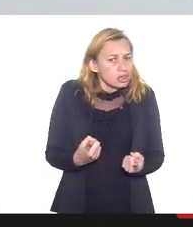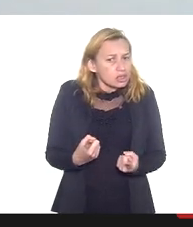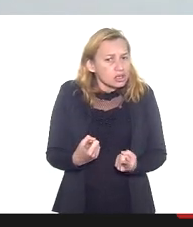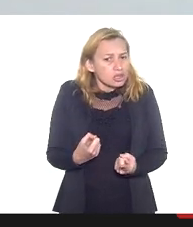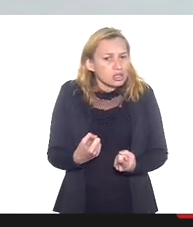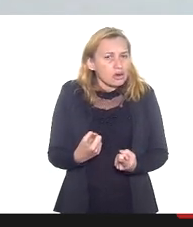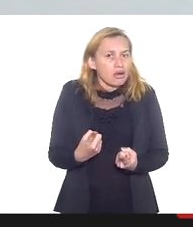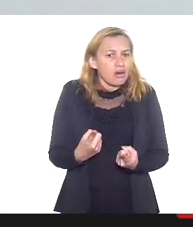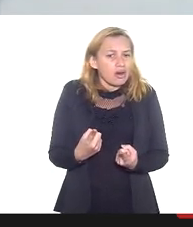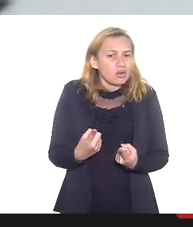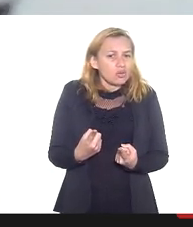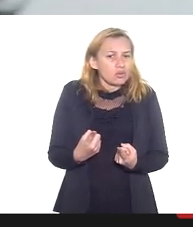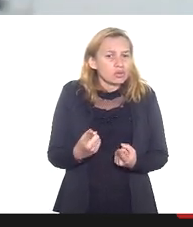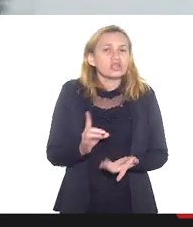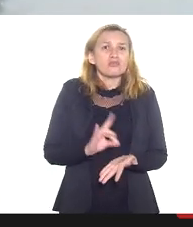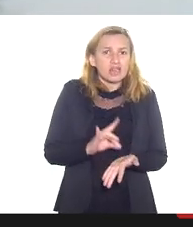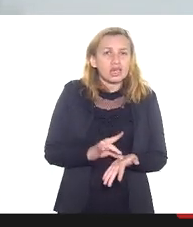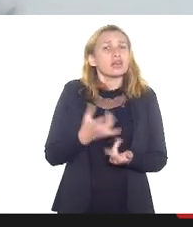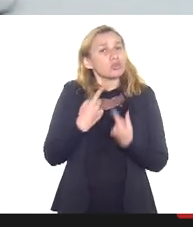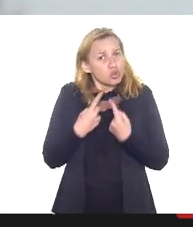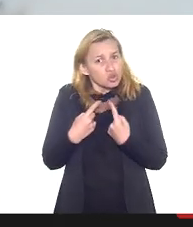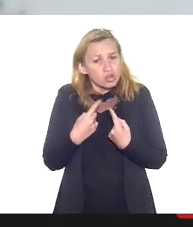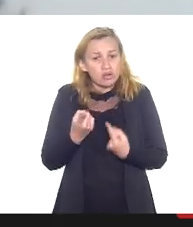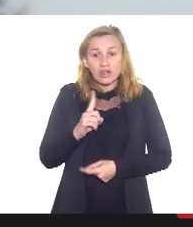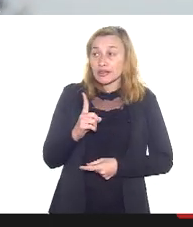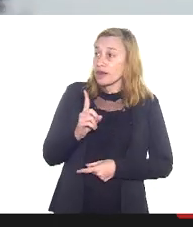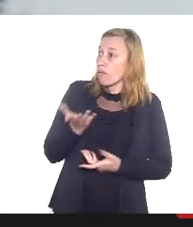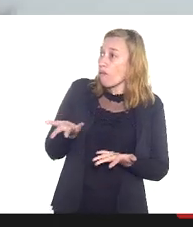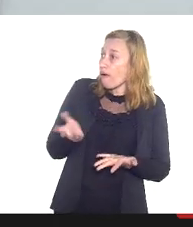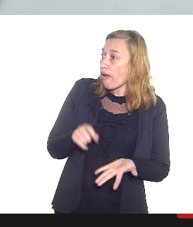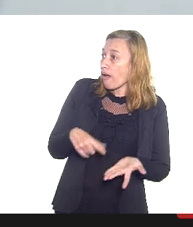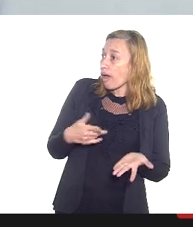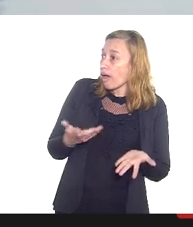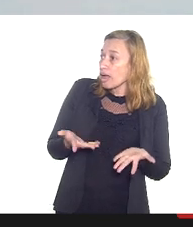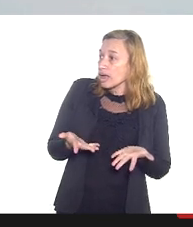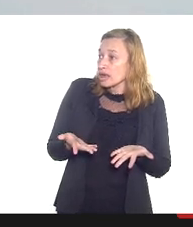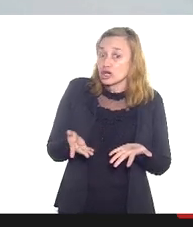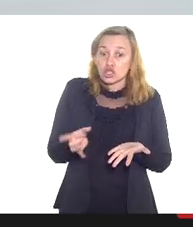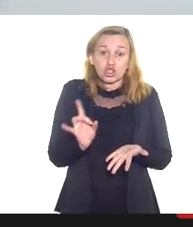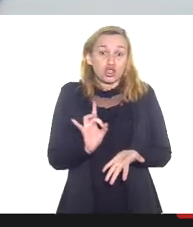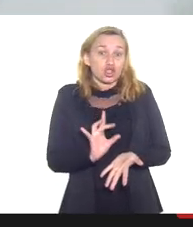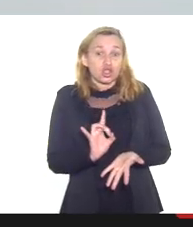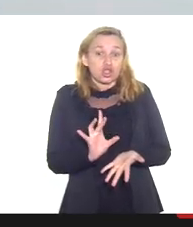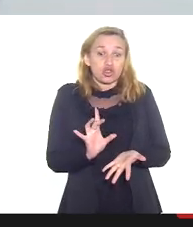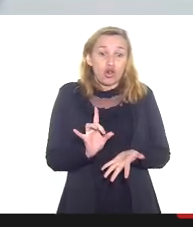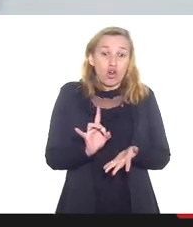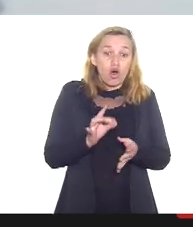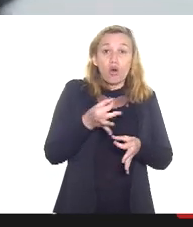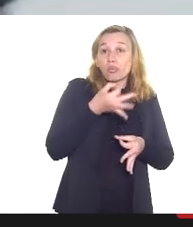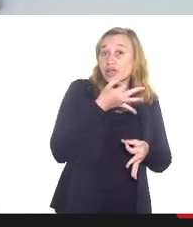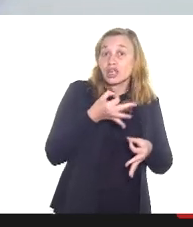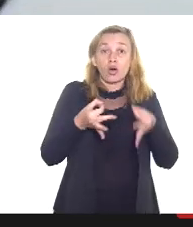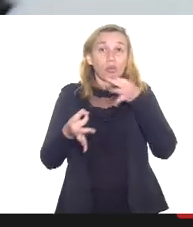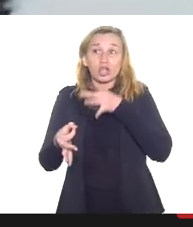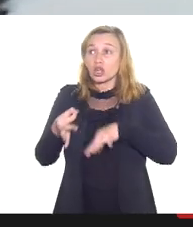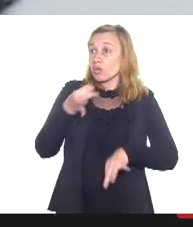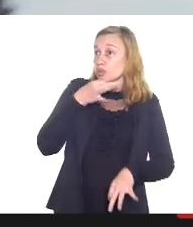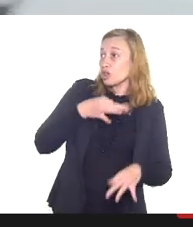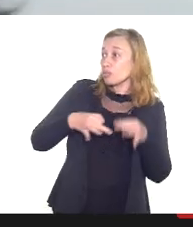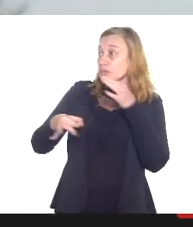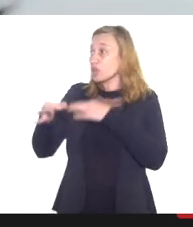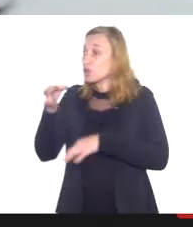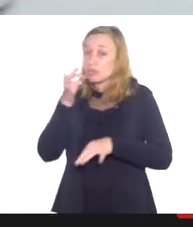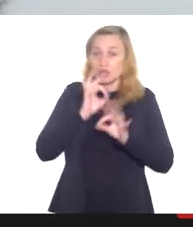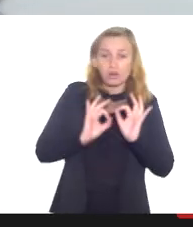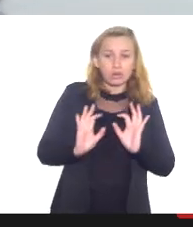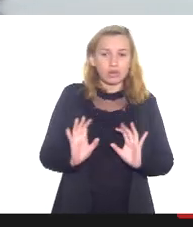que seja realmente uma discussão, e não somente dar sugestões e ficar aguardando.